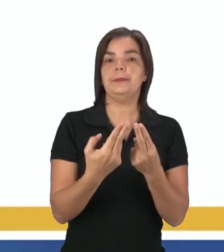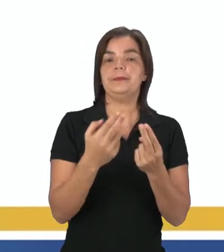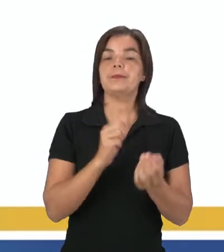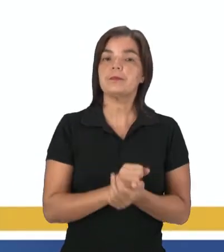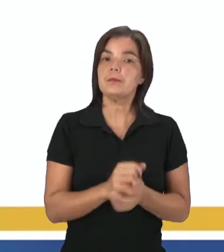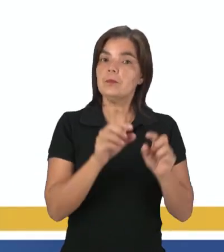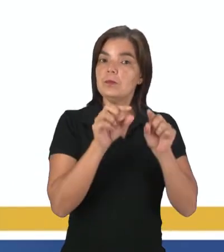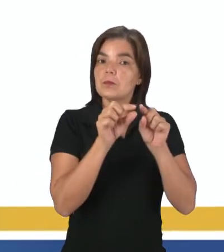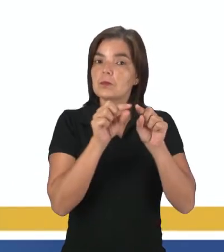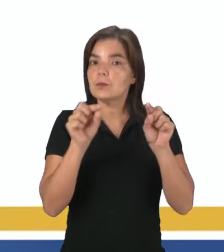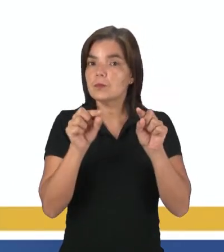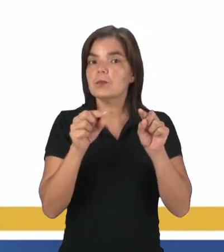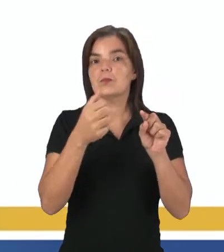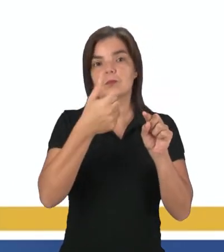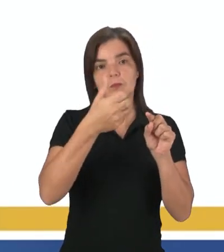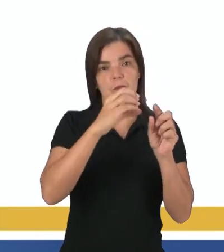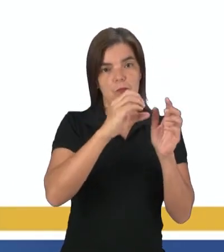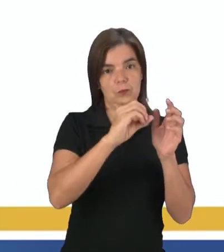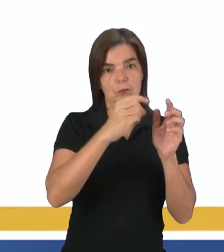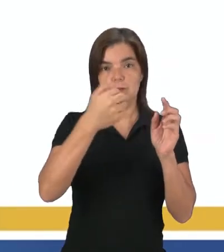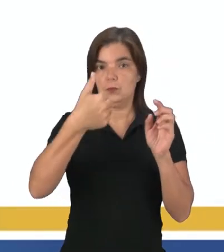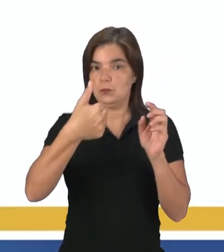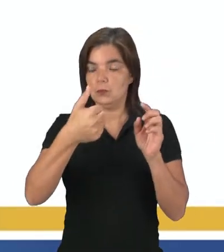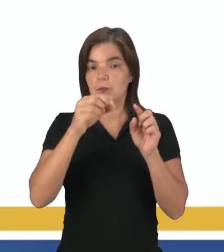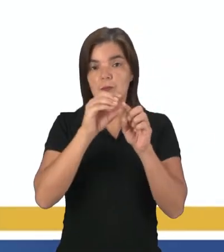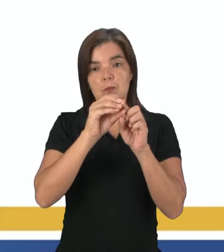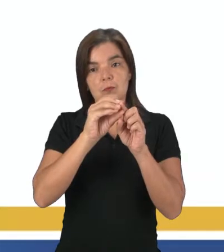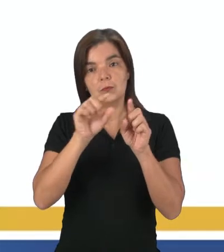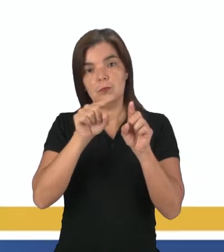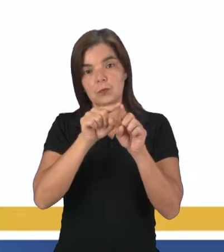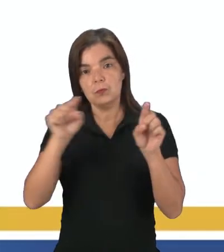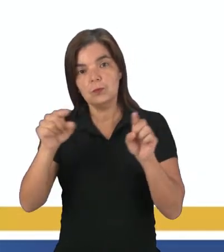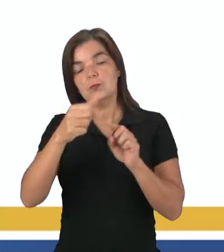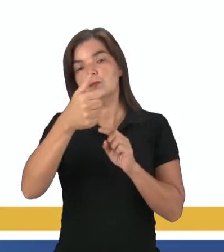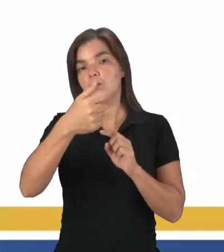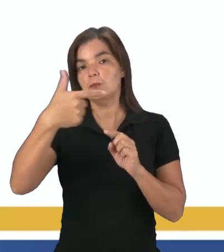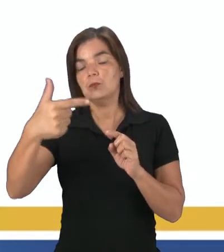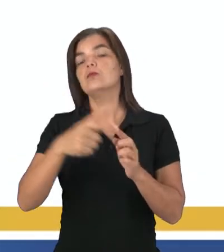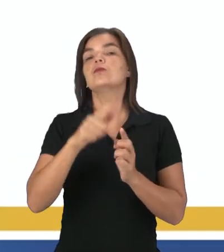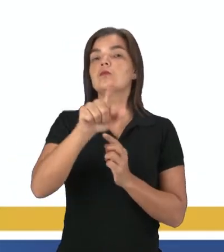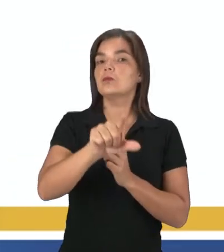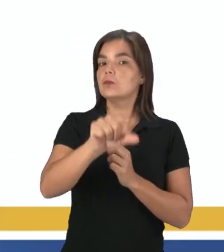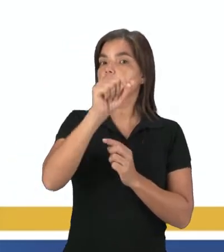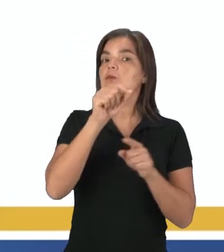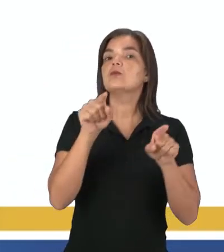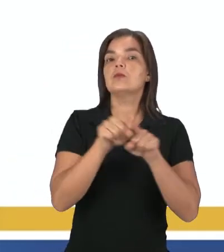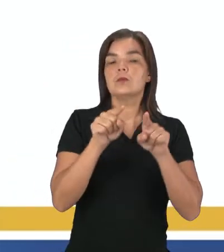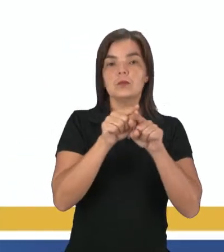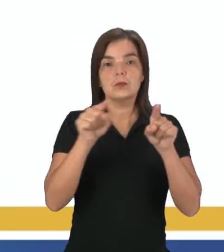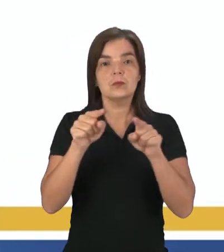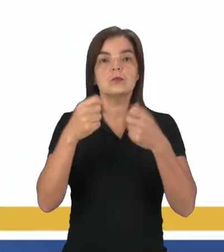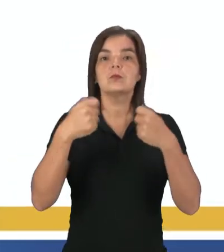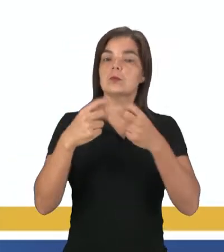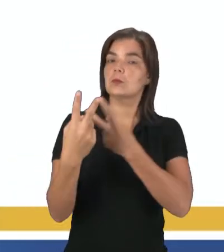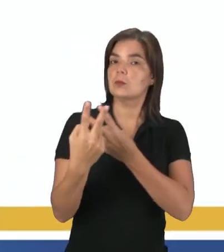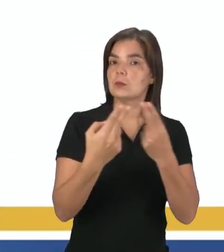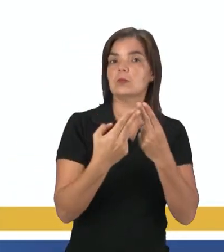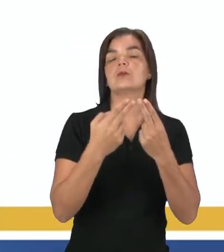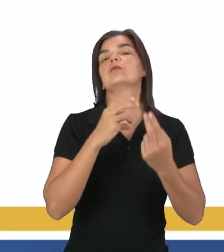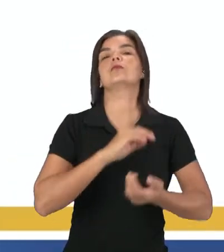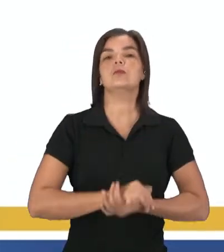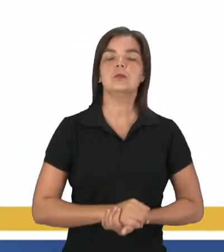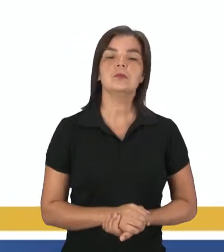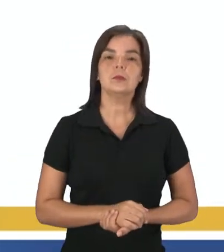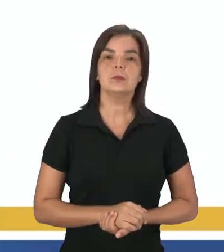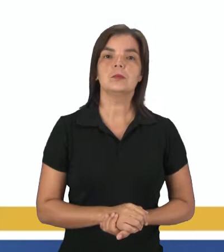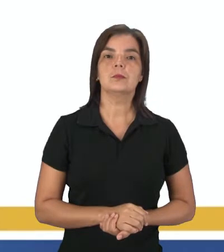0 até o 1 e do 1 até o 2. Ou seja, eu escolho a primeira distância, mas todas as outras, né, tem que ter a mesma distância,